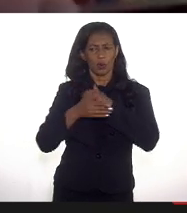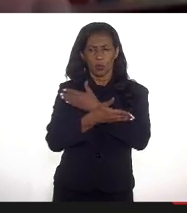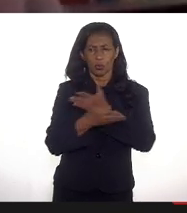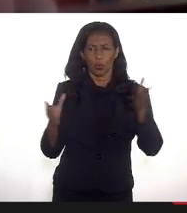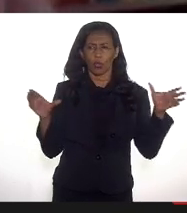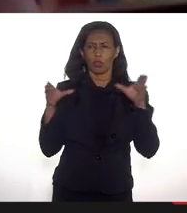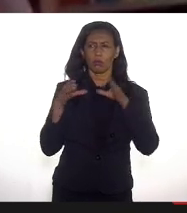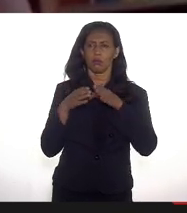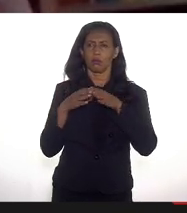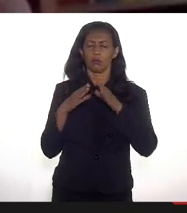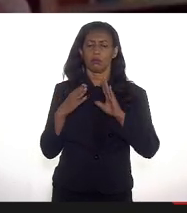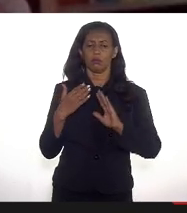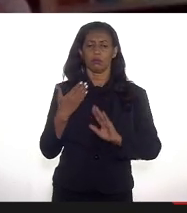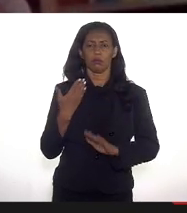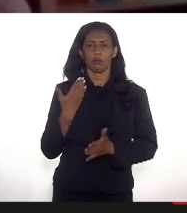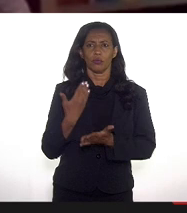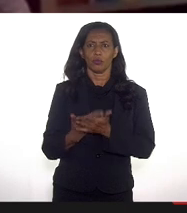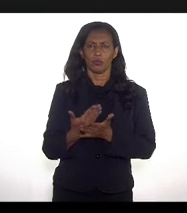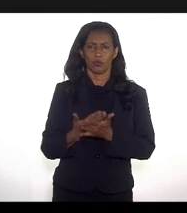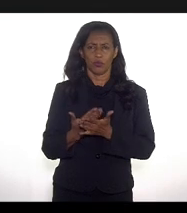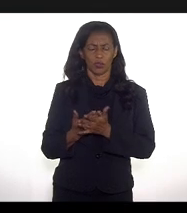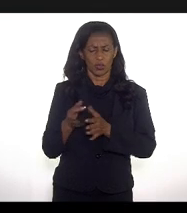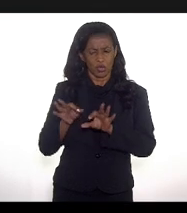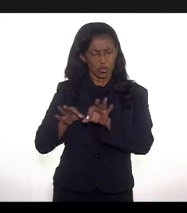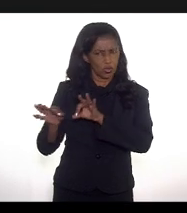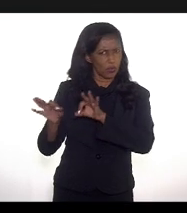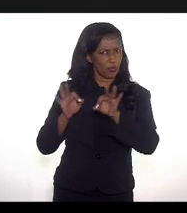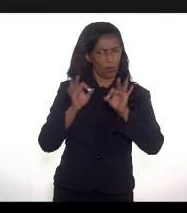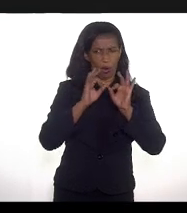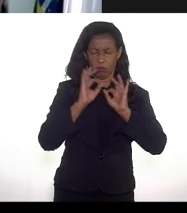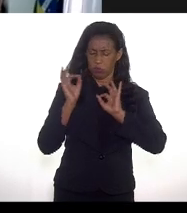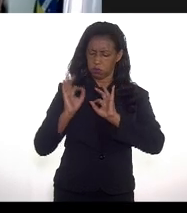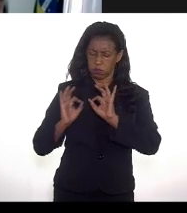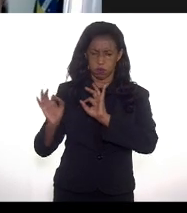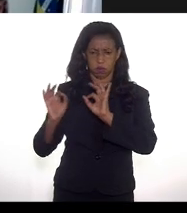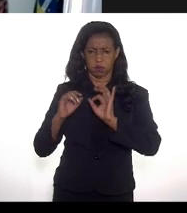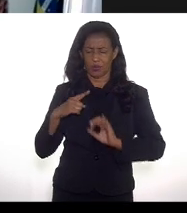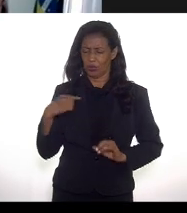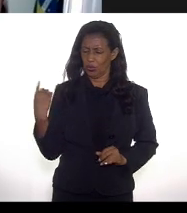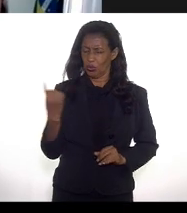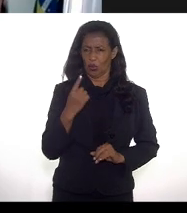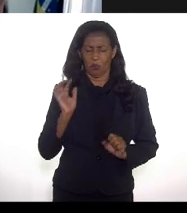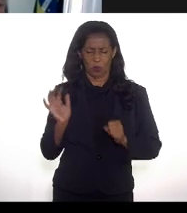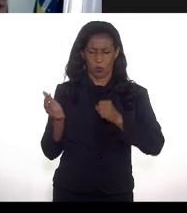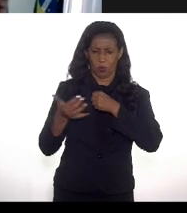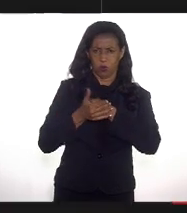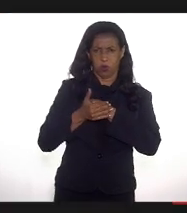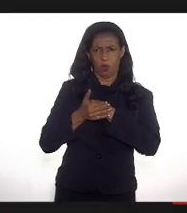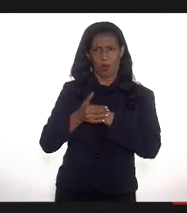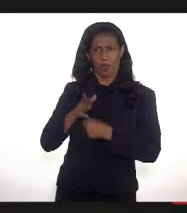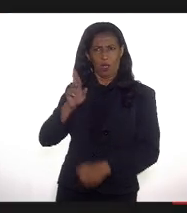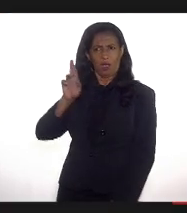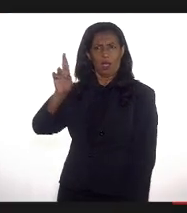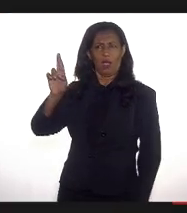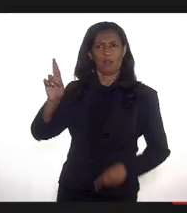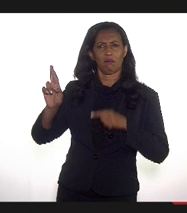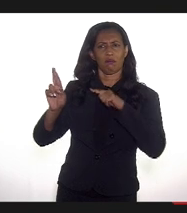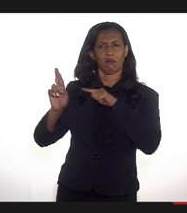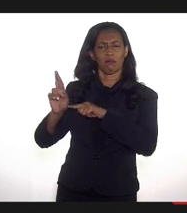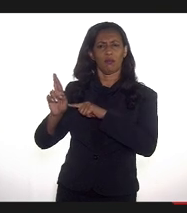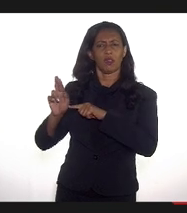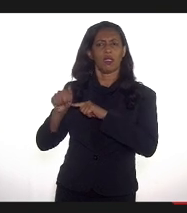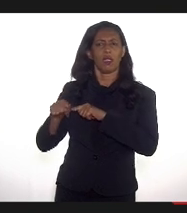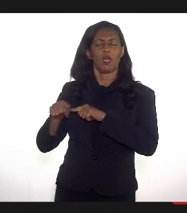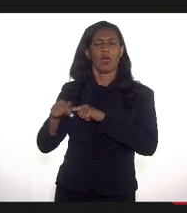escolar. De forma alguma, nós vamos querer imputar as responsabilidades ao presidente